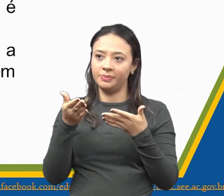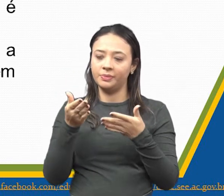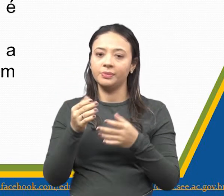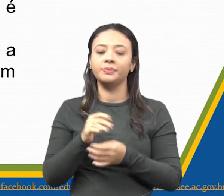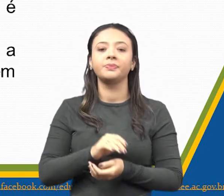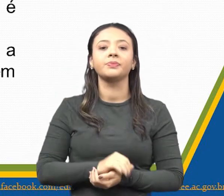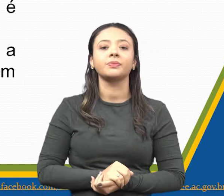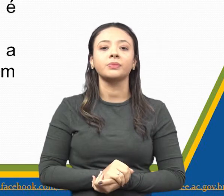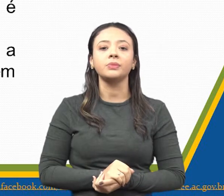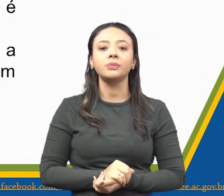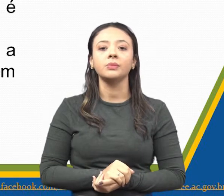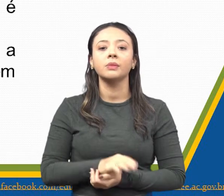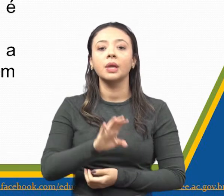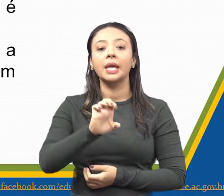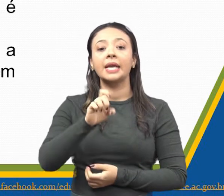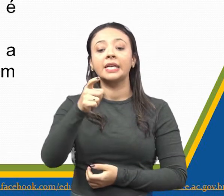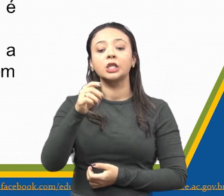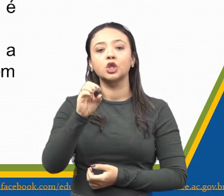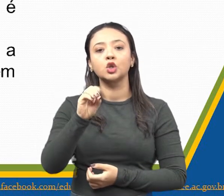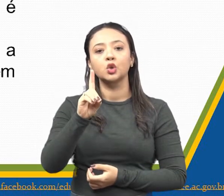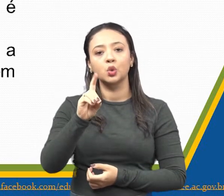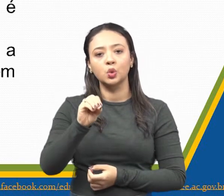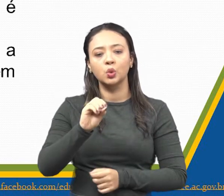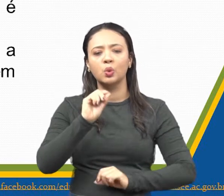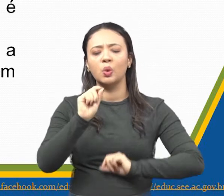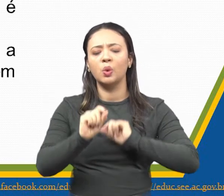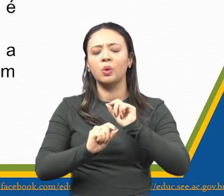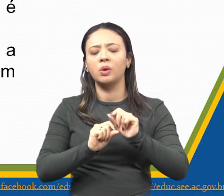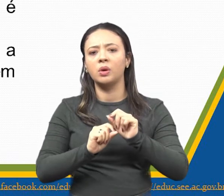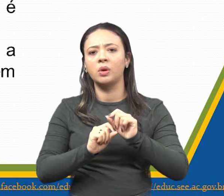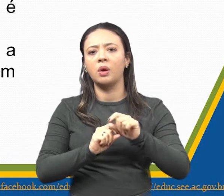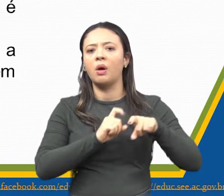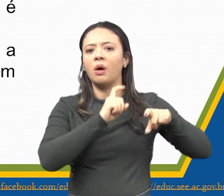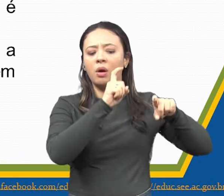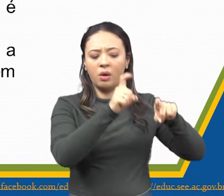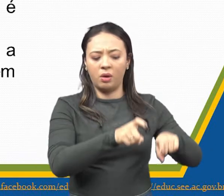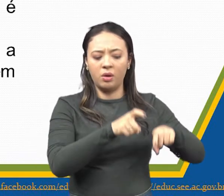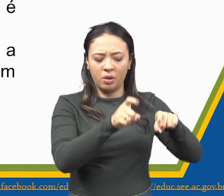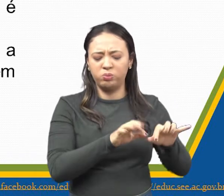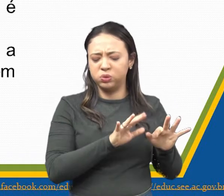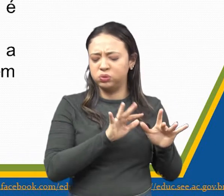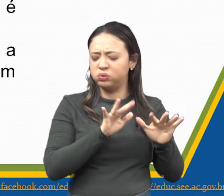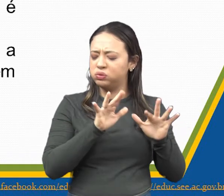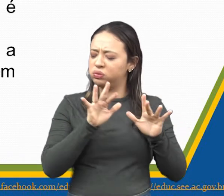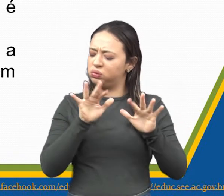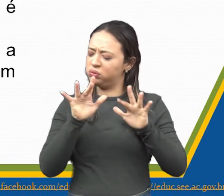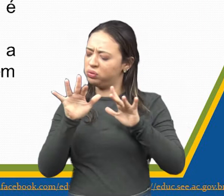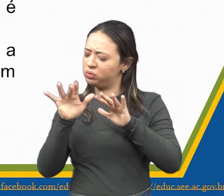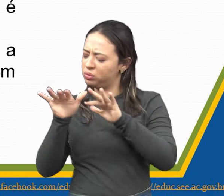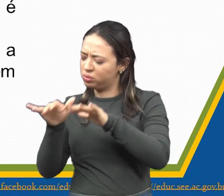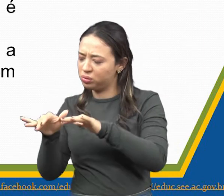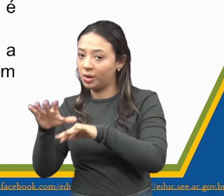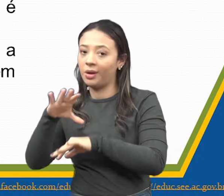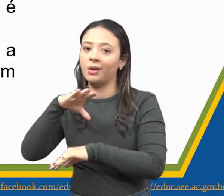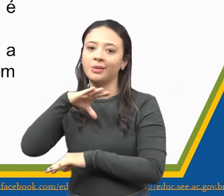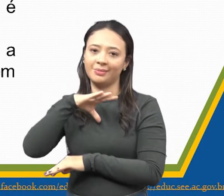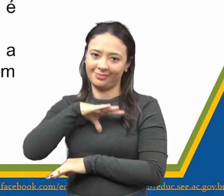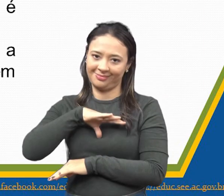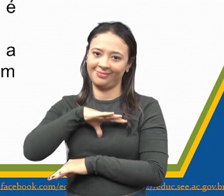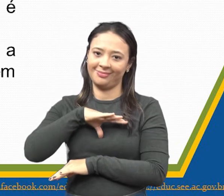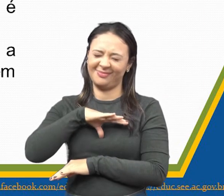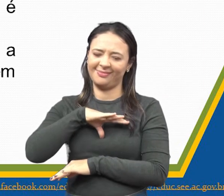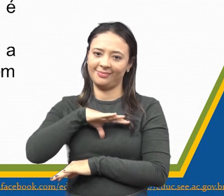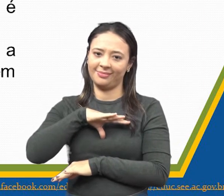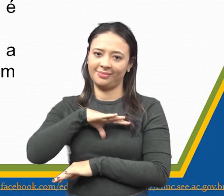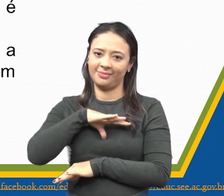Êxodo rural é o termo usado para classificar a migração da população do campo para a zona